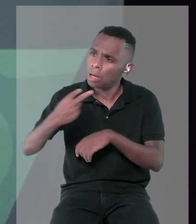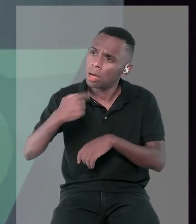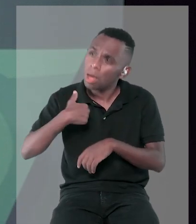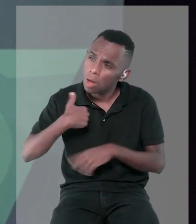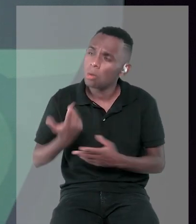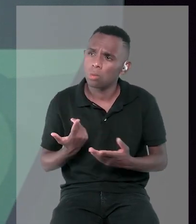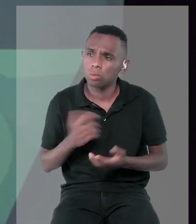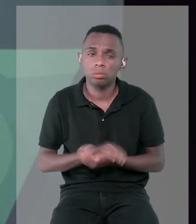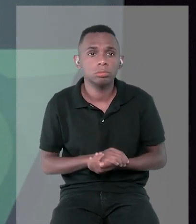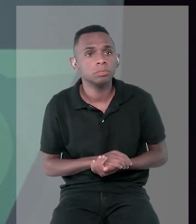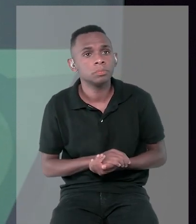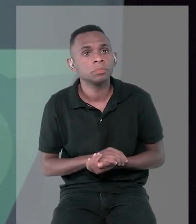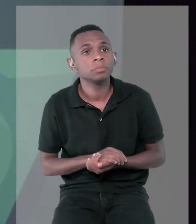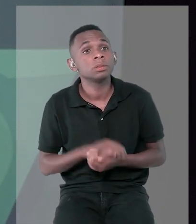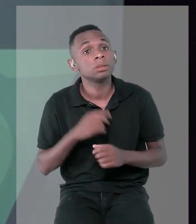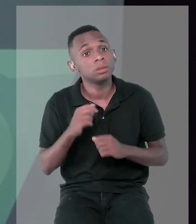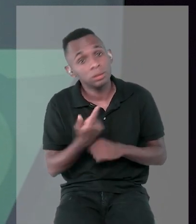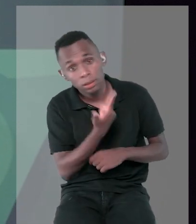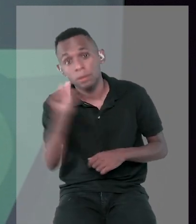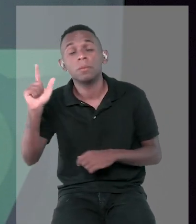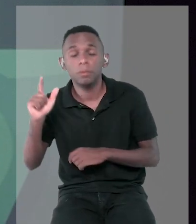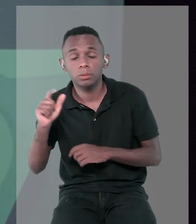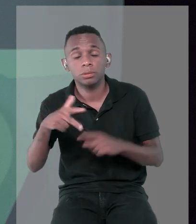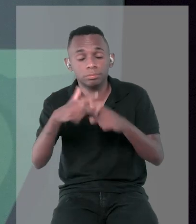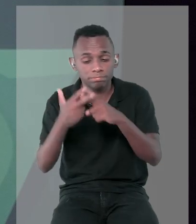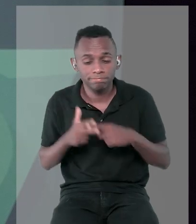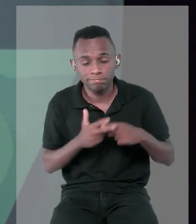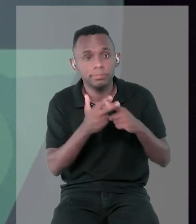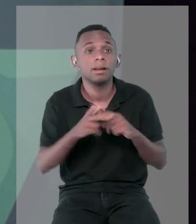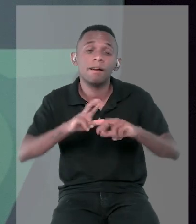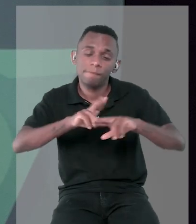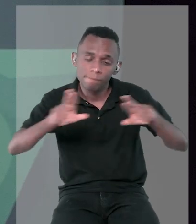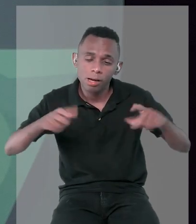eu. Então, eu tive que ir na outra edição. Aliás, são